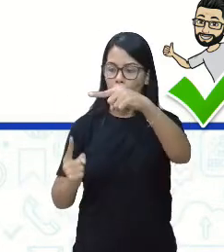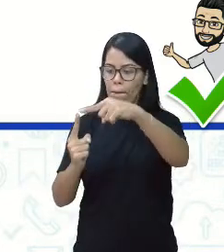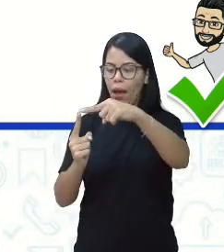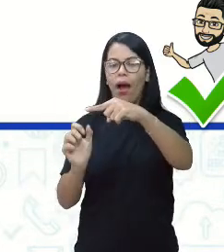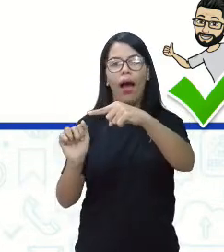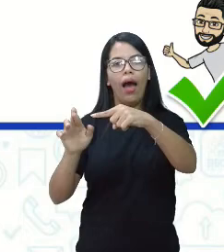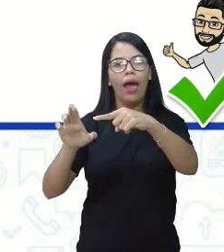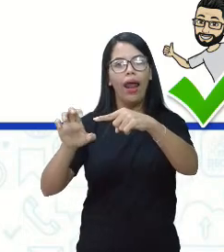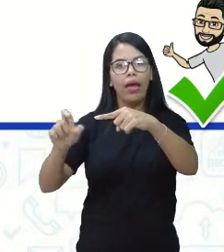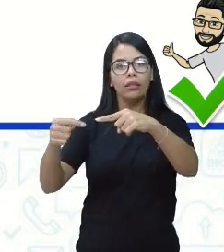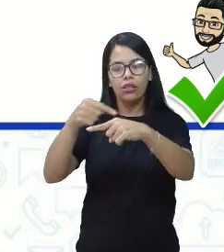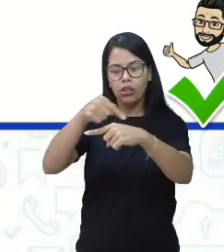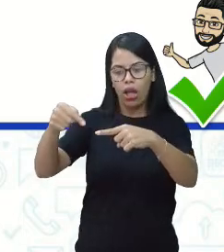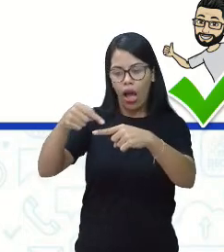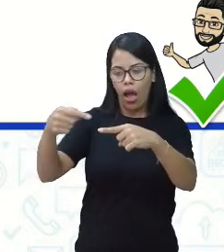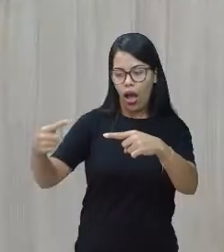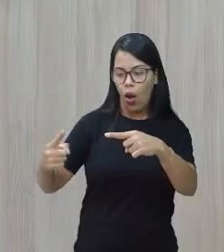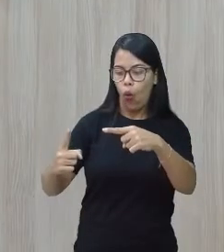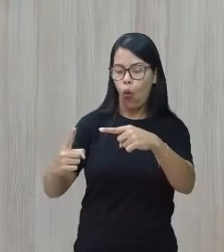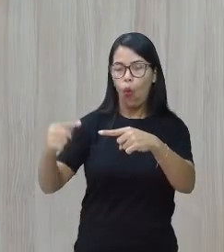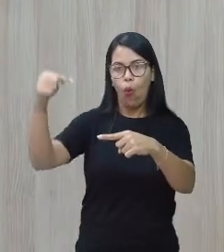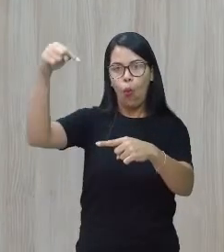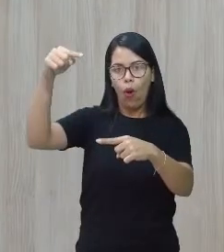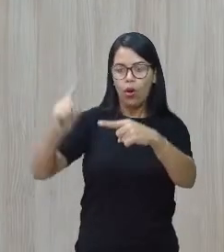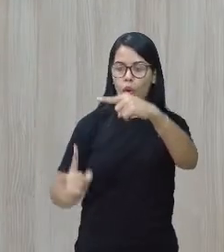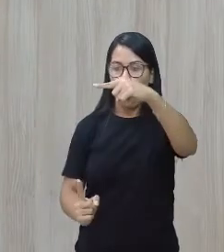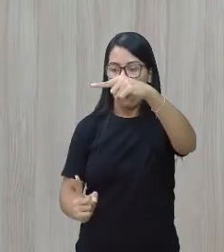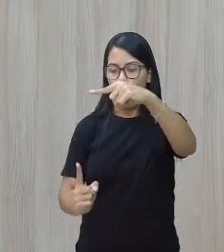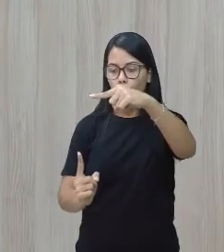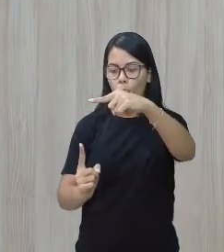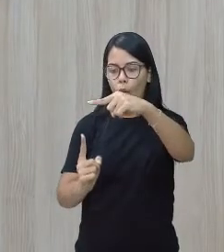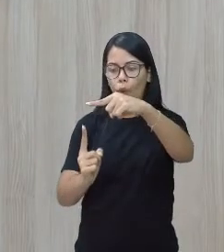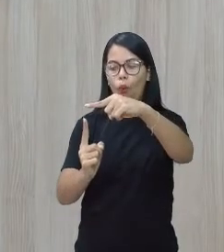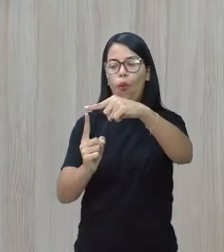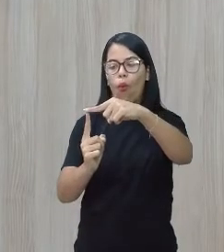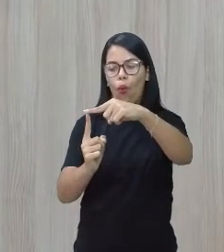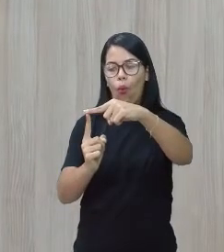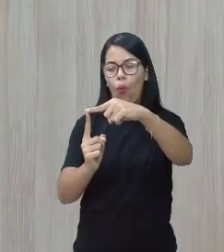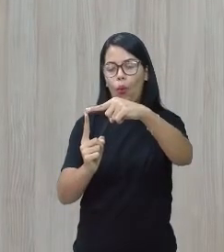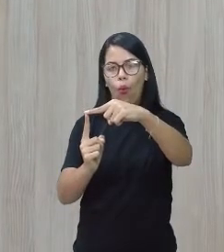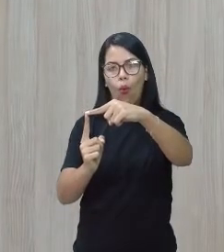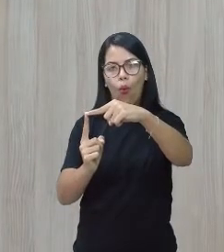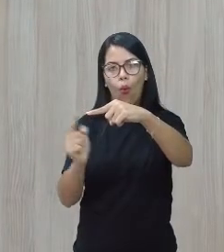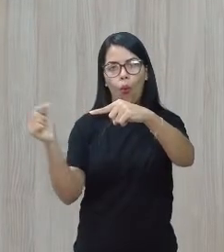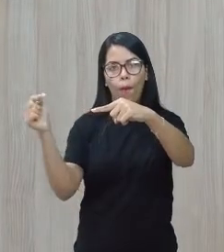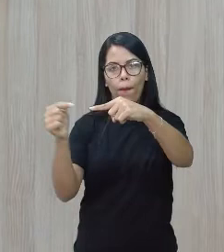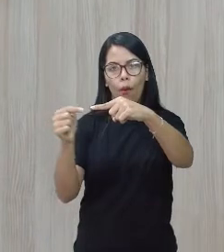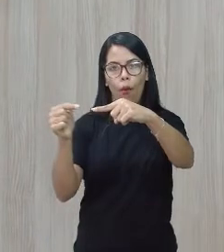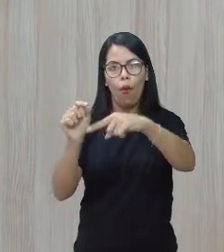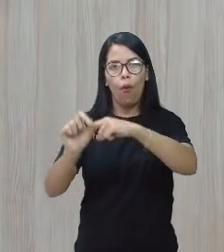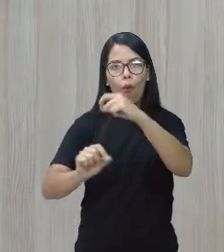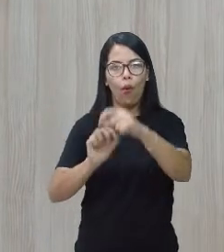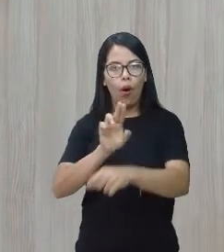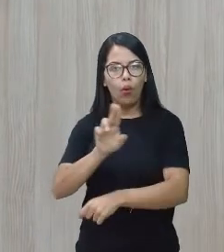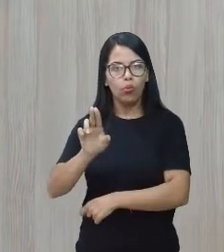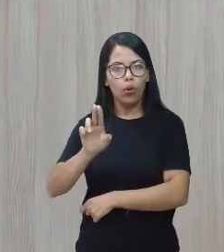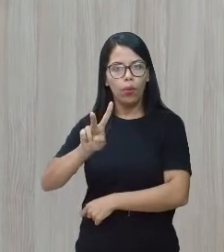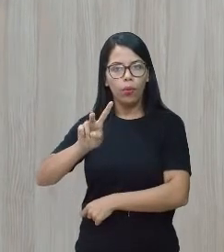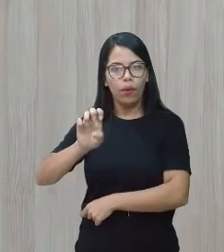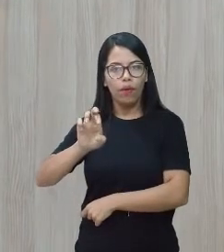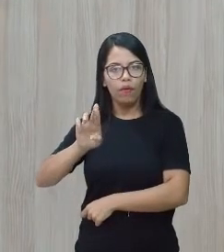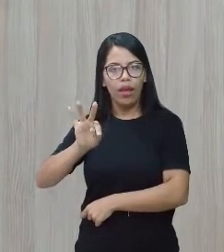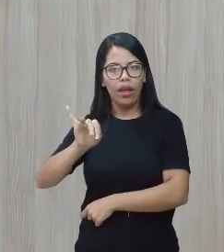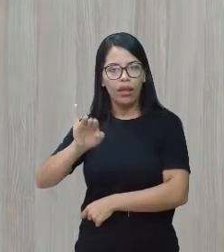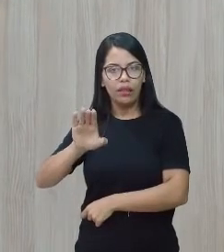tá? Então, quando a gente encontra aí a união, o encontro de 2 arestas, esse encontro a gente